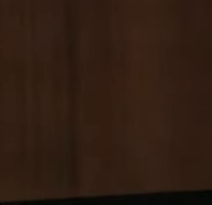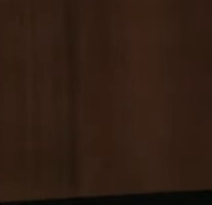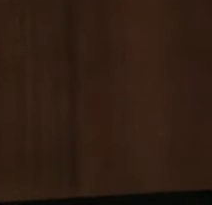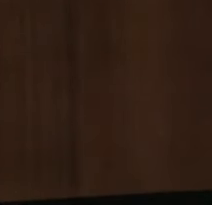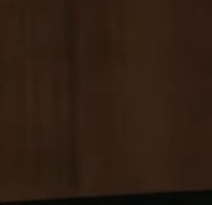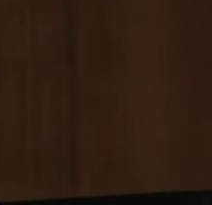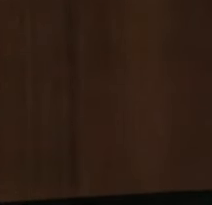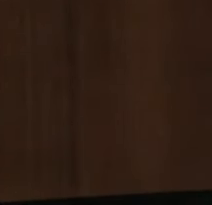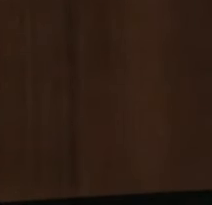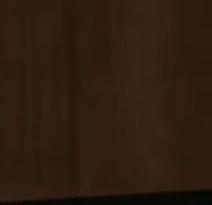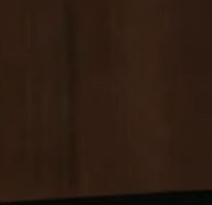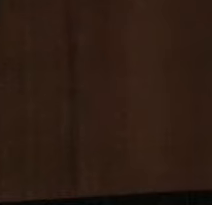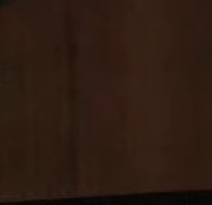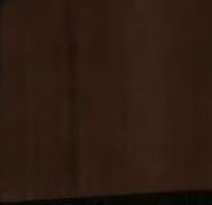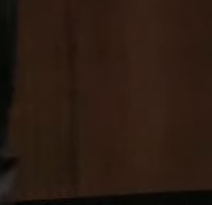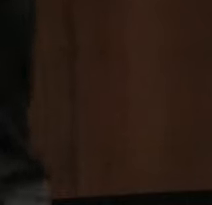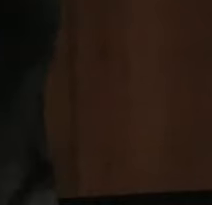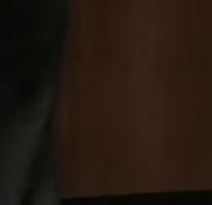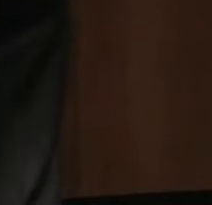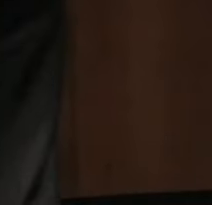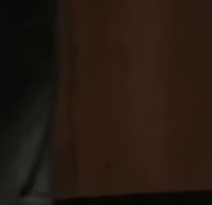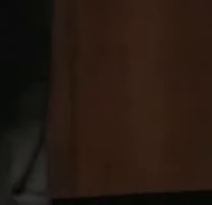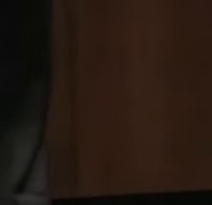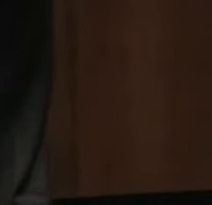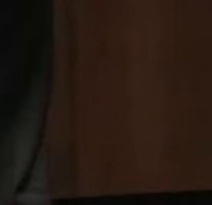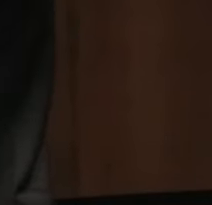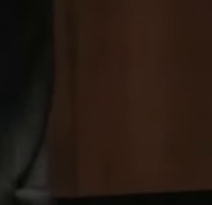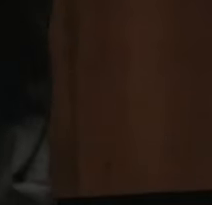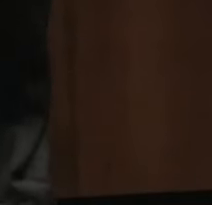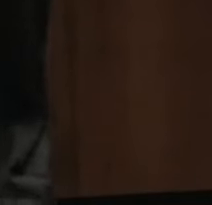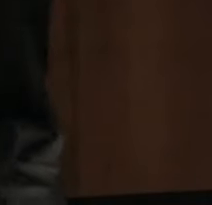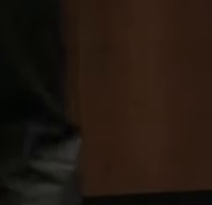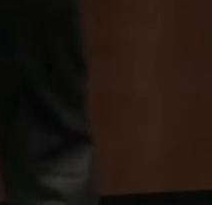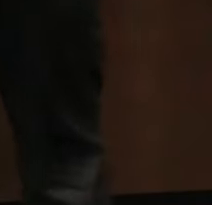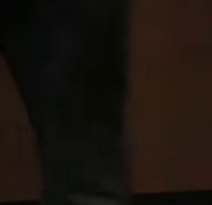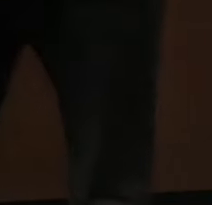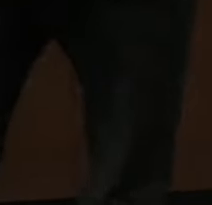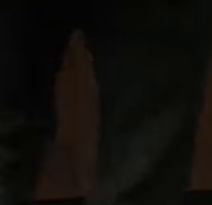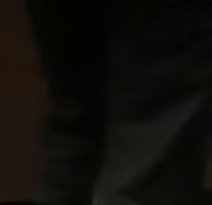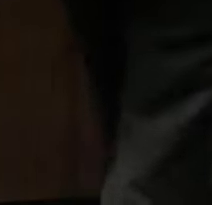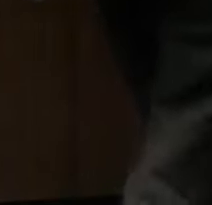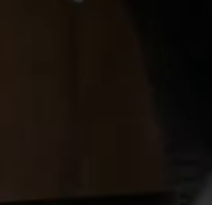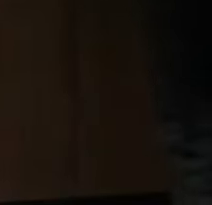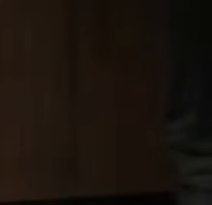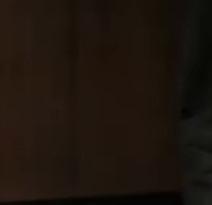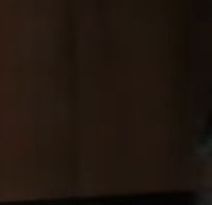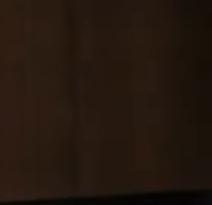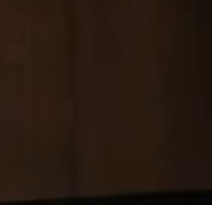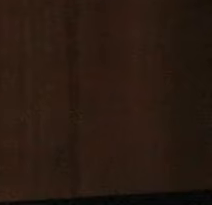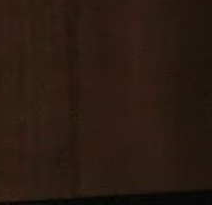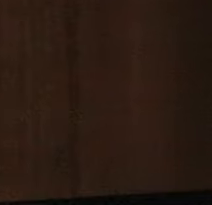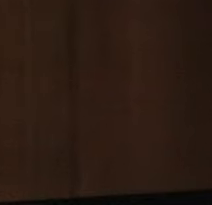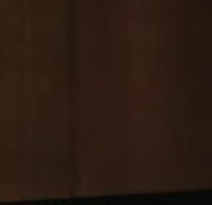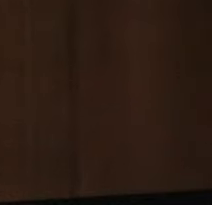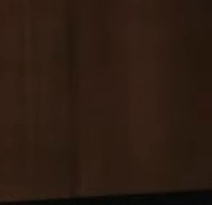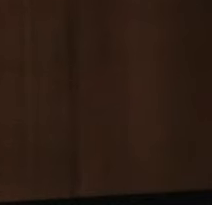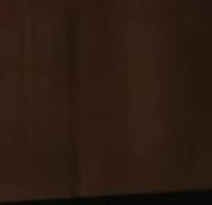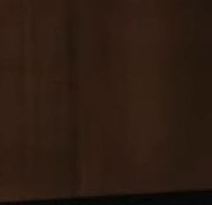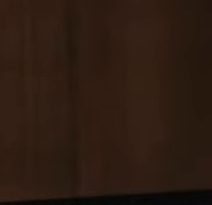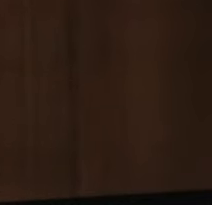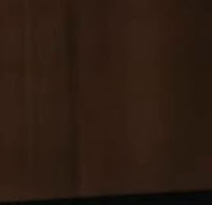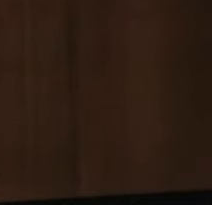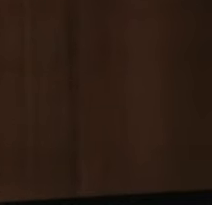Um deputado estadual e um assessor técnico, ambos indicados pelo presidente da Assembleia Legislativa do Estado do Rio de Janeiro.